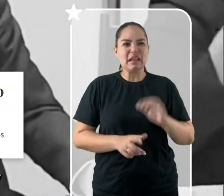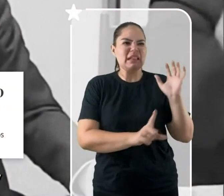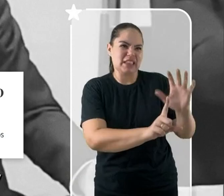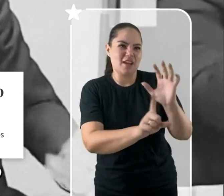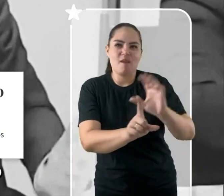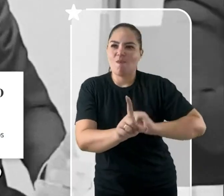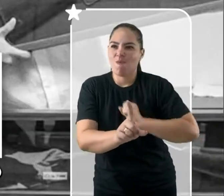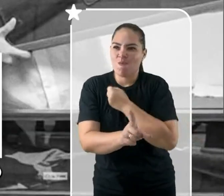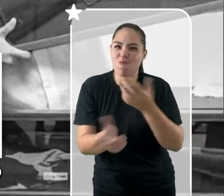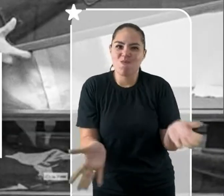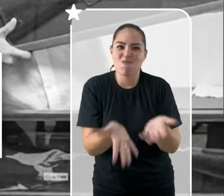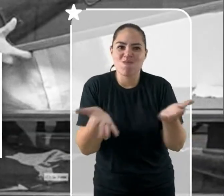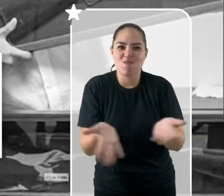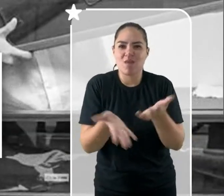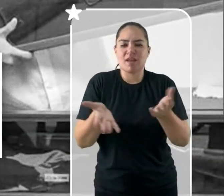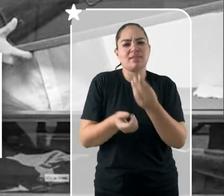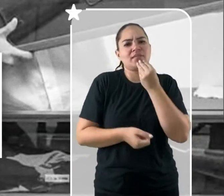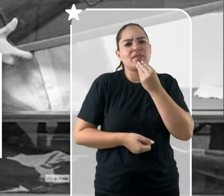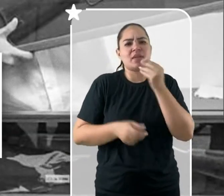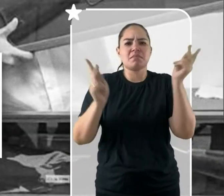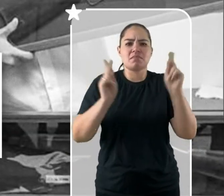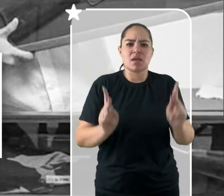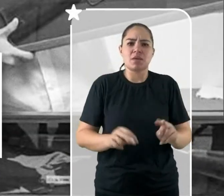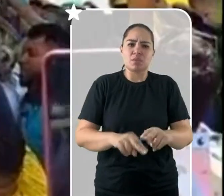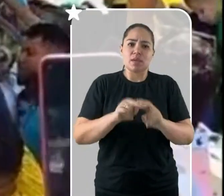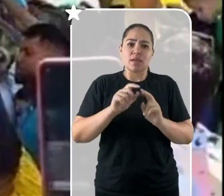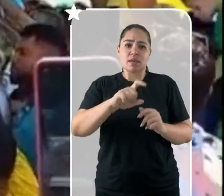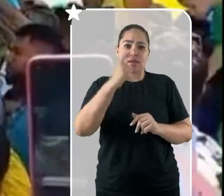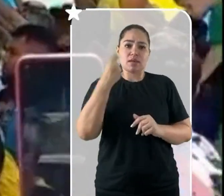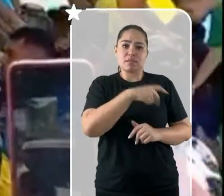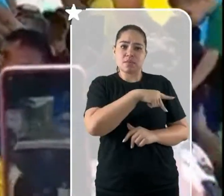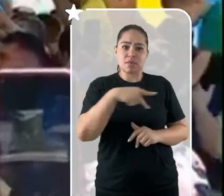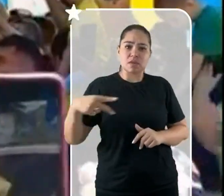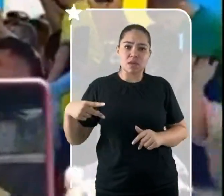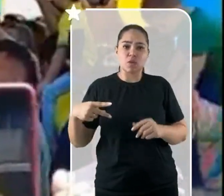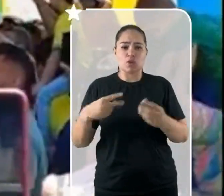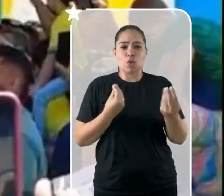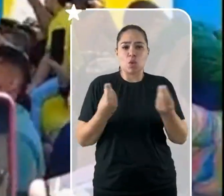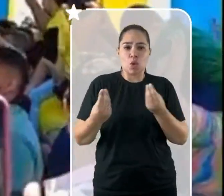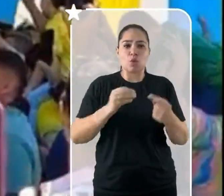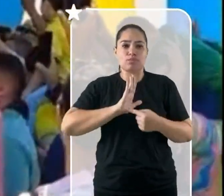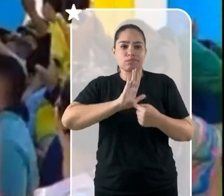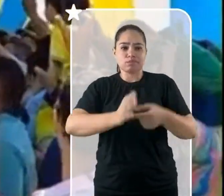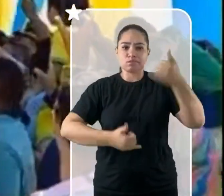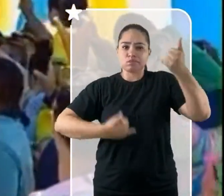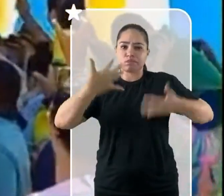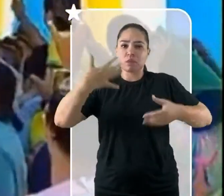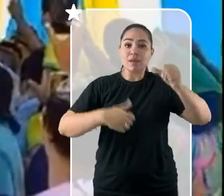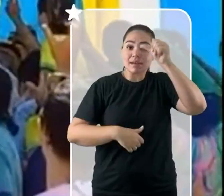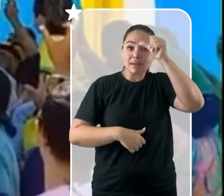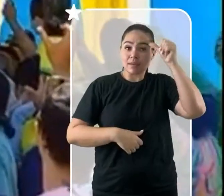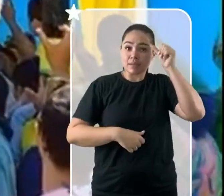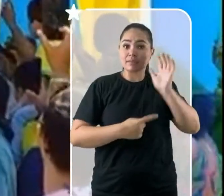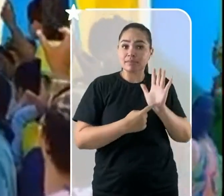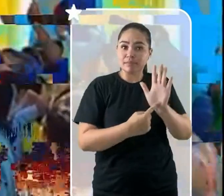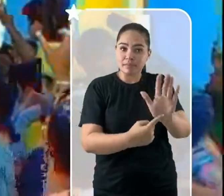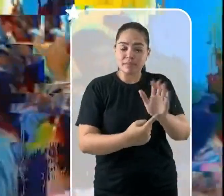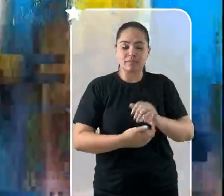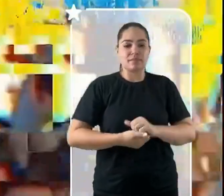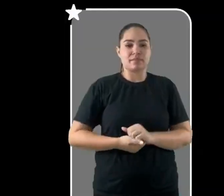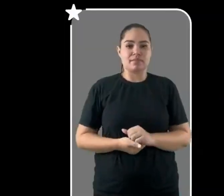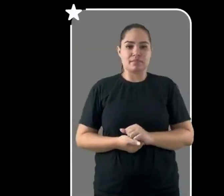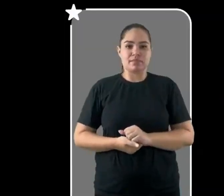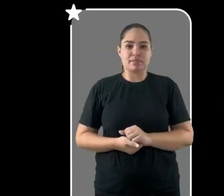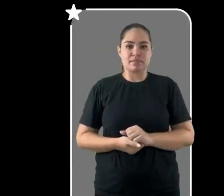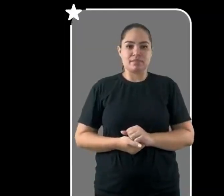famílias, incentivando o ódio ao invés da paz. Veja o que disse o ex-presidente no comício de lançamento do candidato André